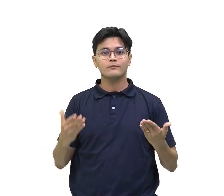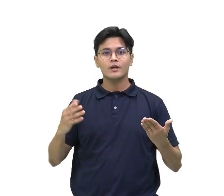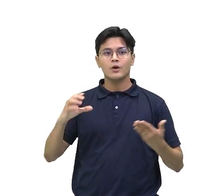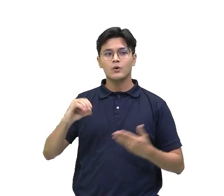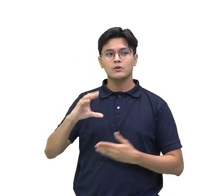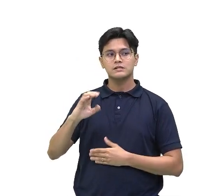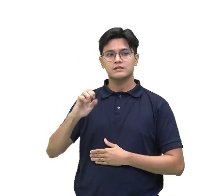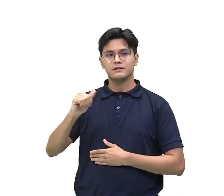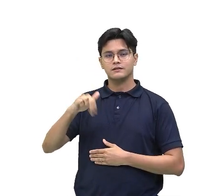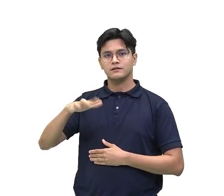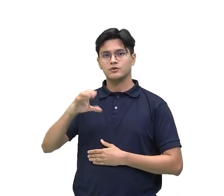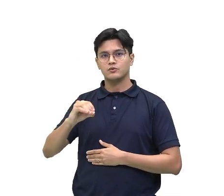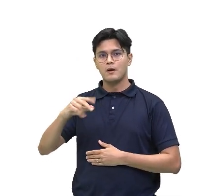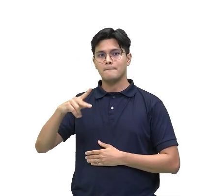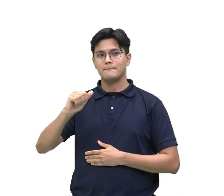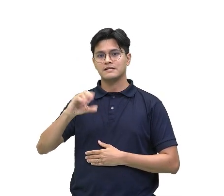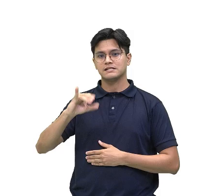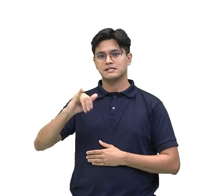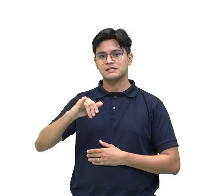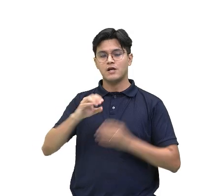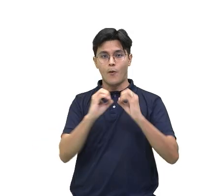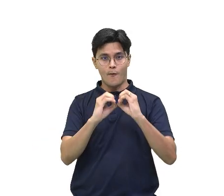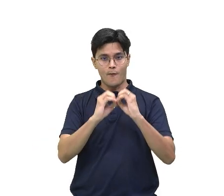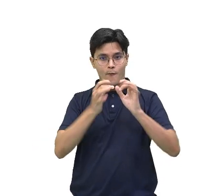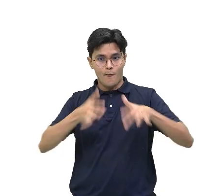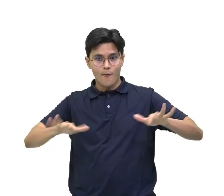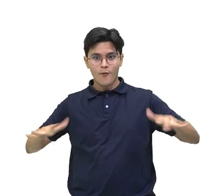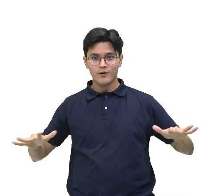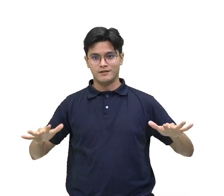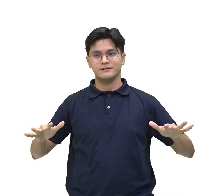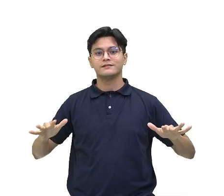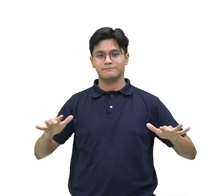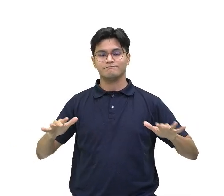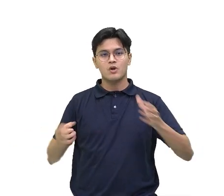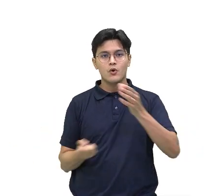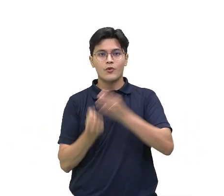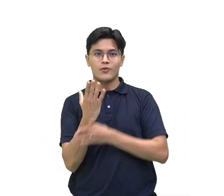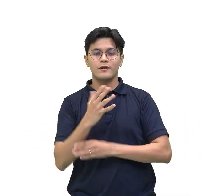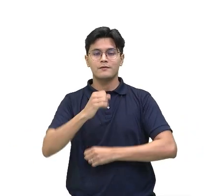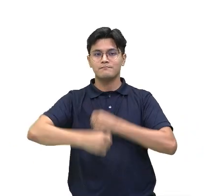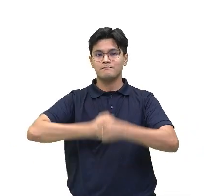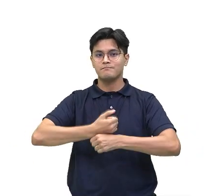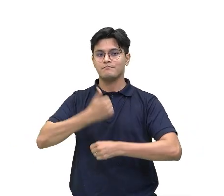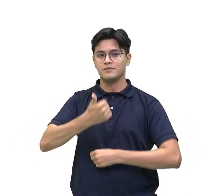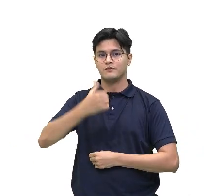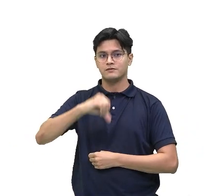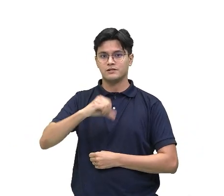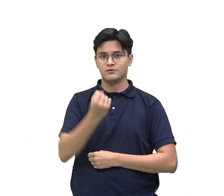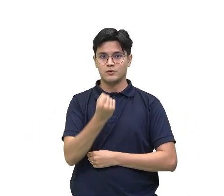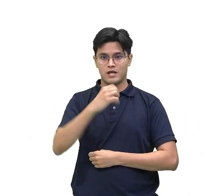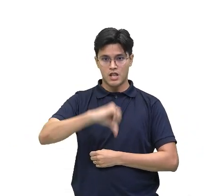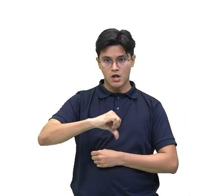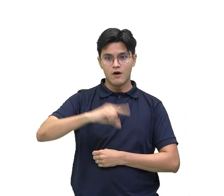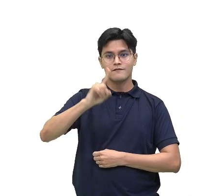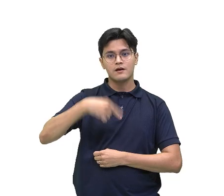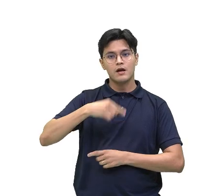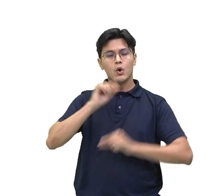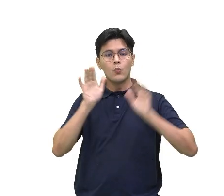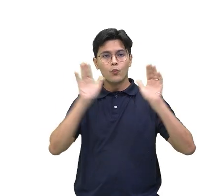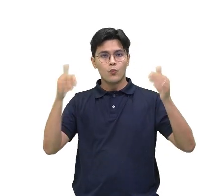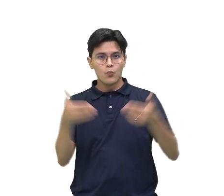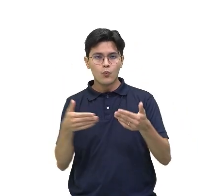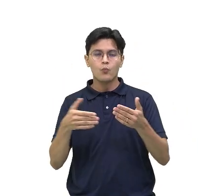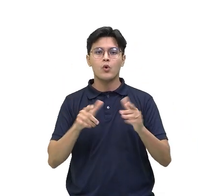Econômica Ásia-Pacífico, a APEC, foi fundada em 1989. É um fórum regional que